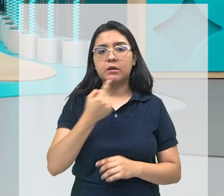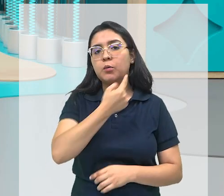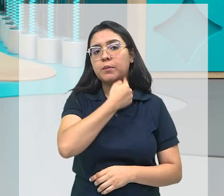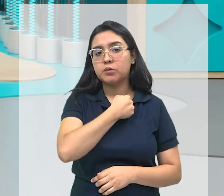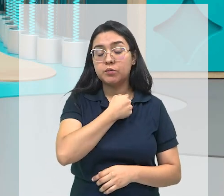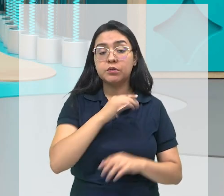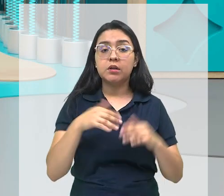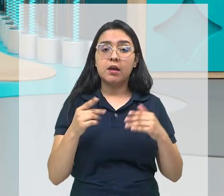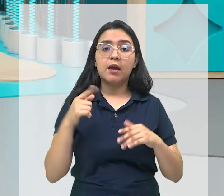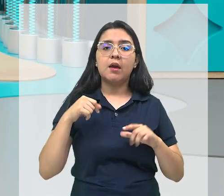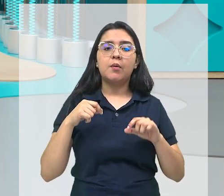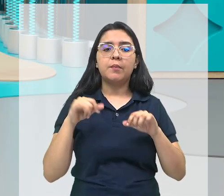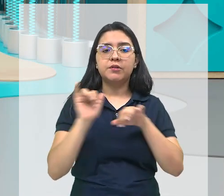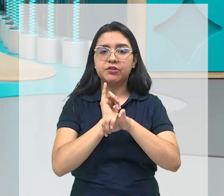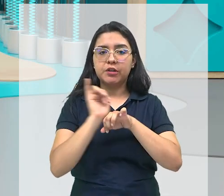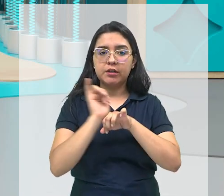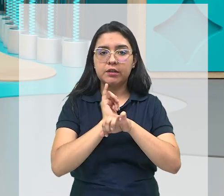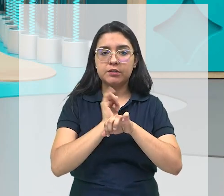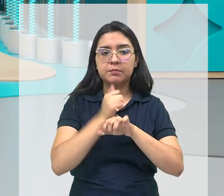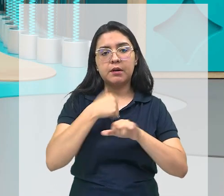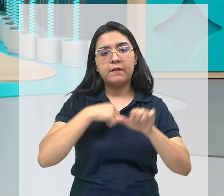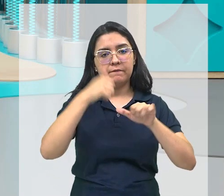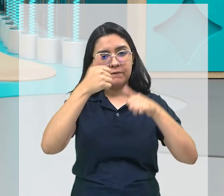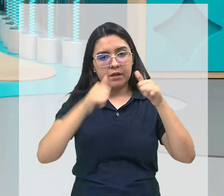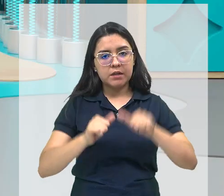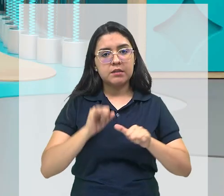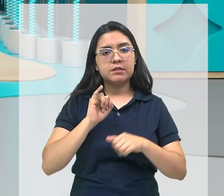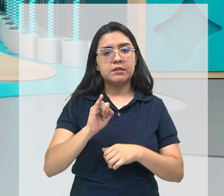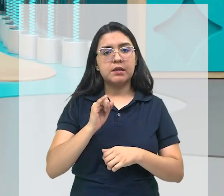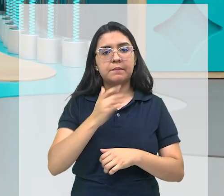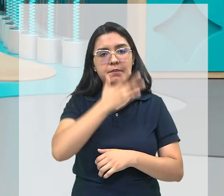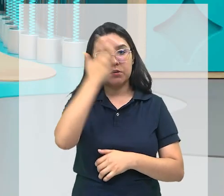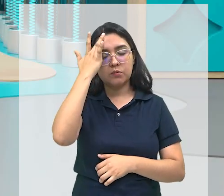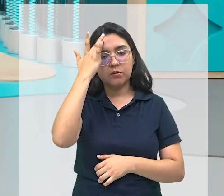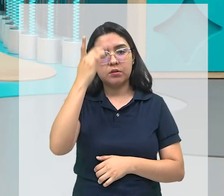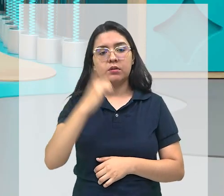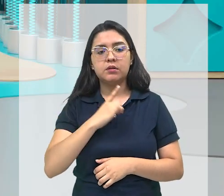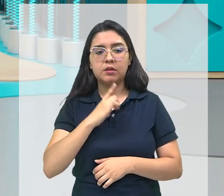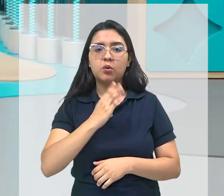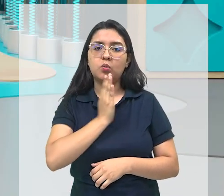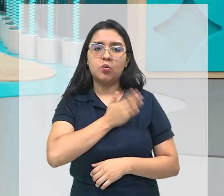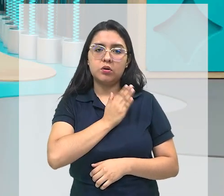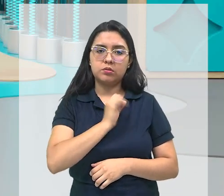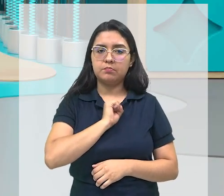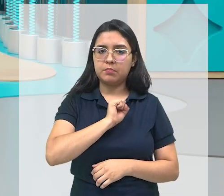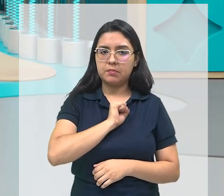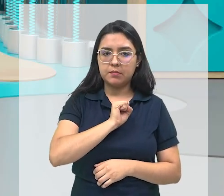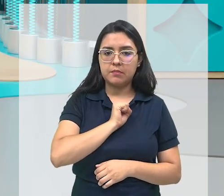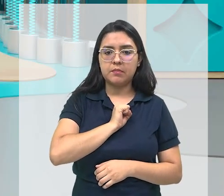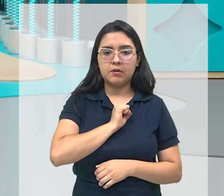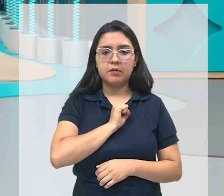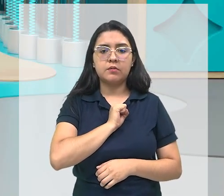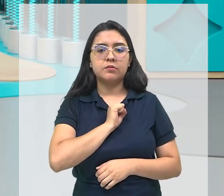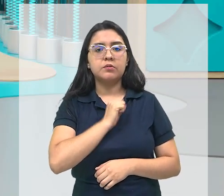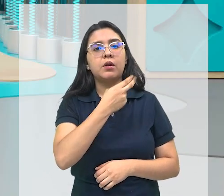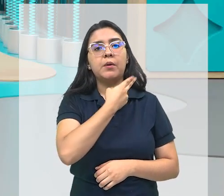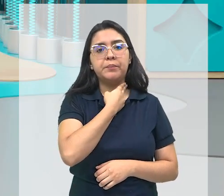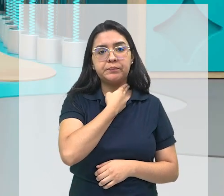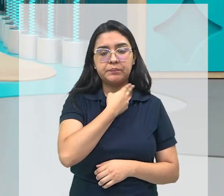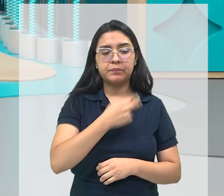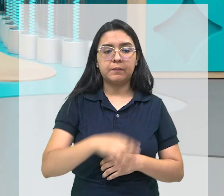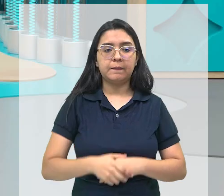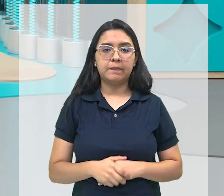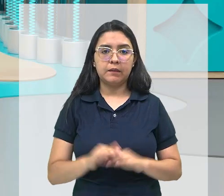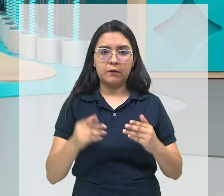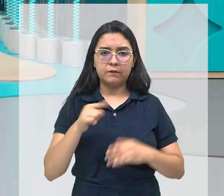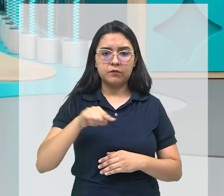é um dos métodos para avaliar se a pessoa está tendo pulsação, medindo a carótida.